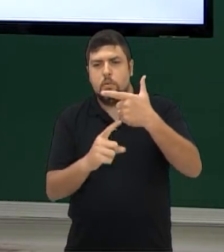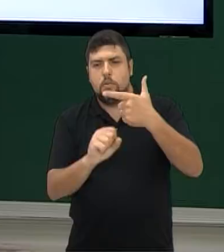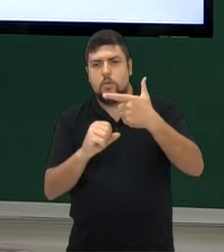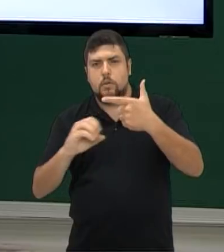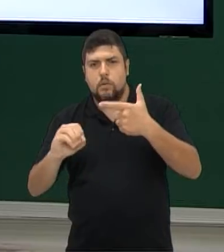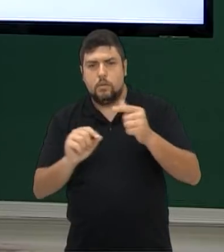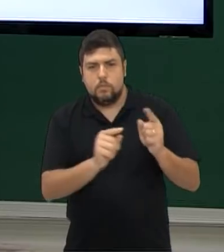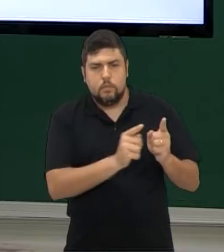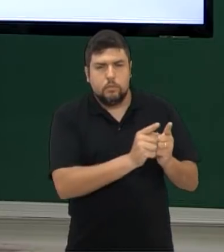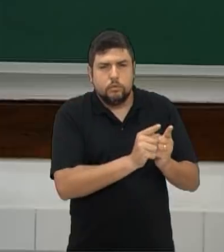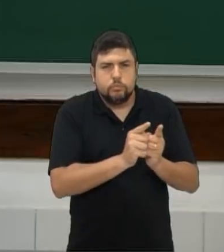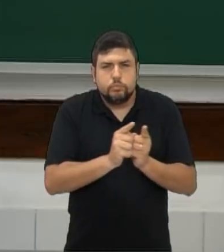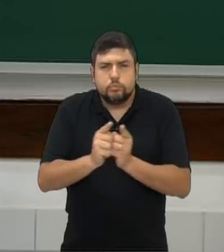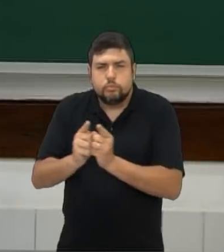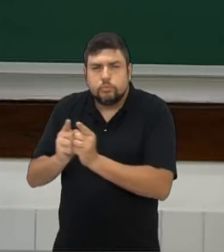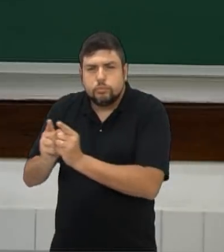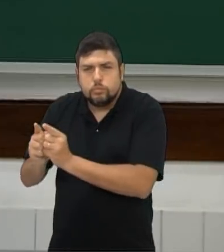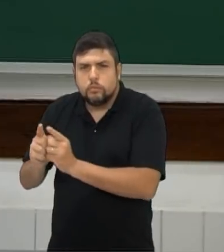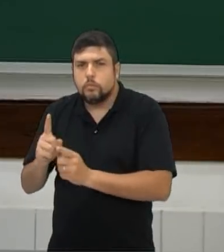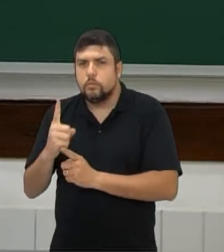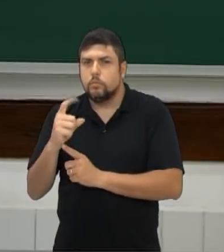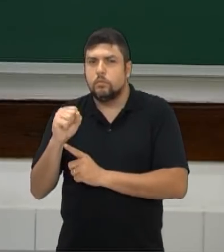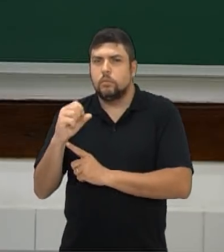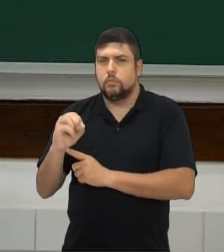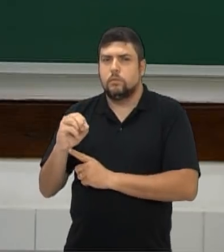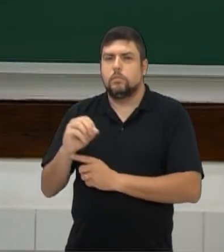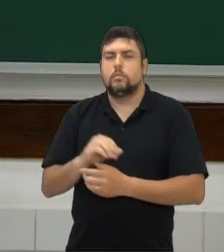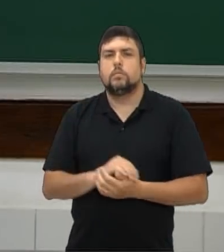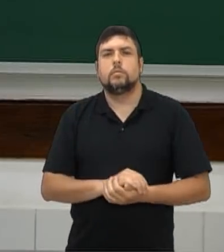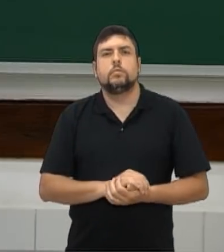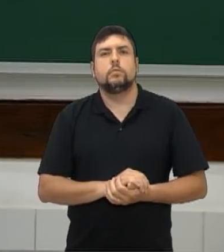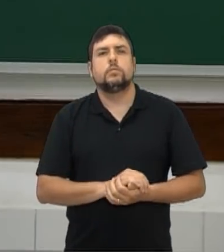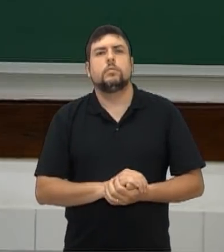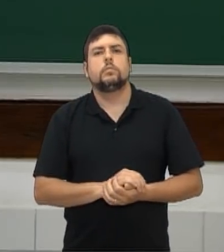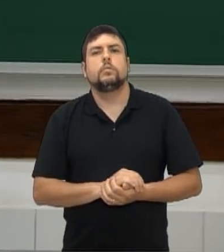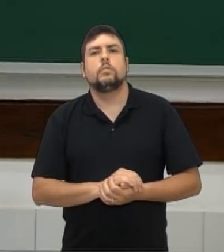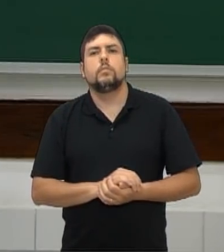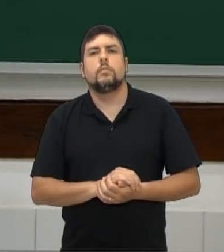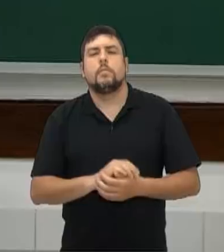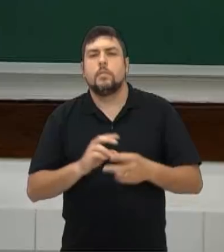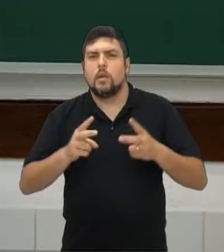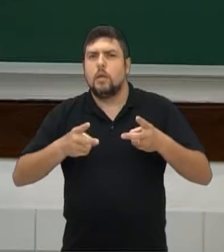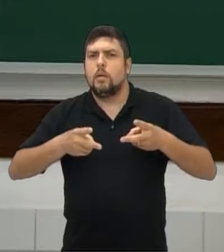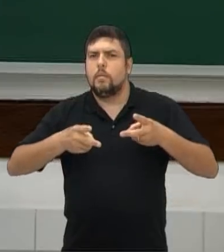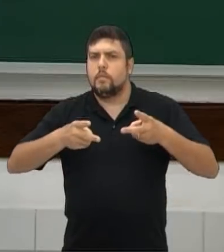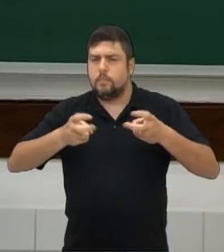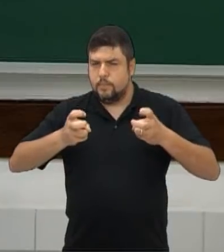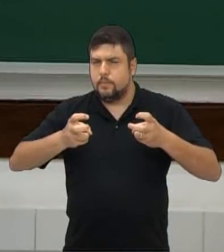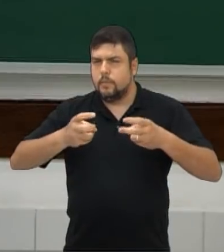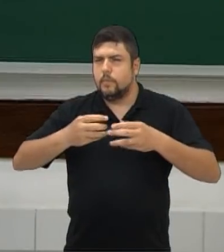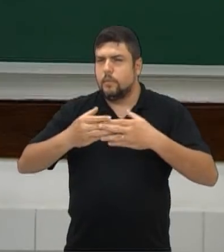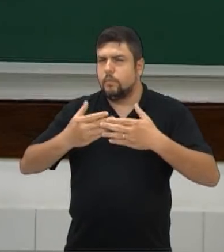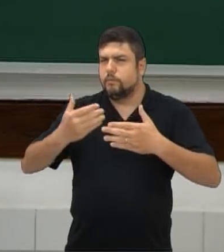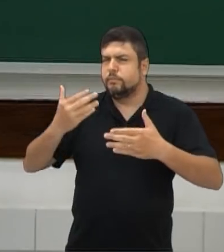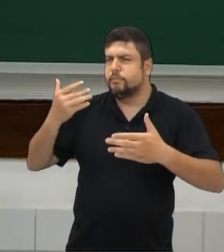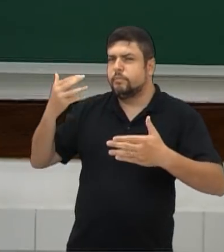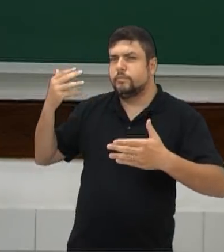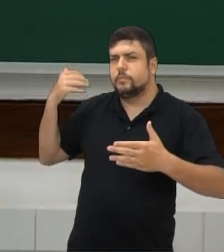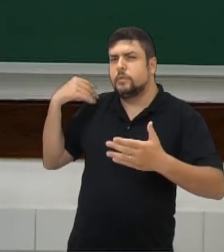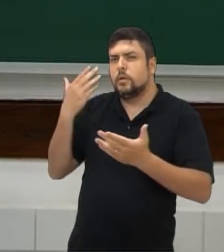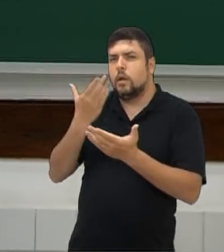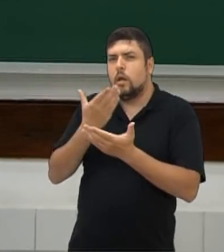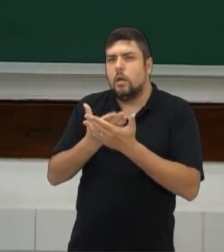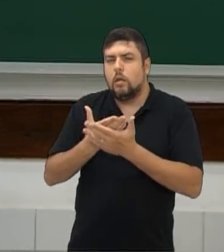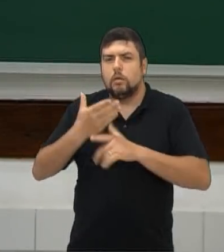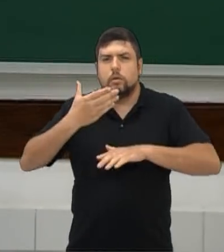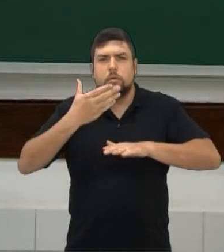Tudo bem? Conseguiram entender? Perceberam que a aula lá que a gente fez de multiplicação por 100,